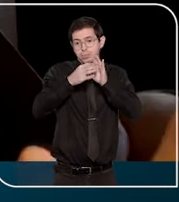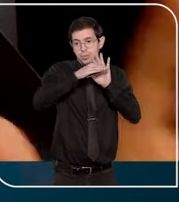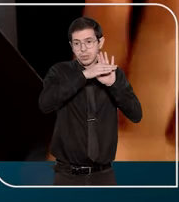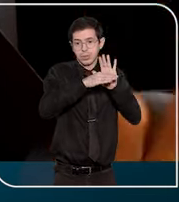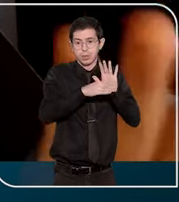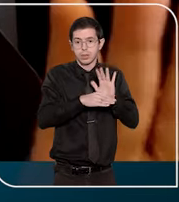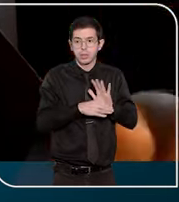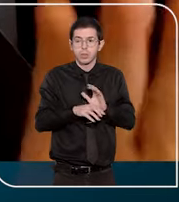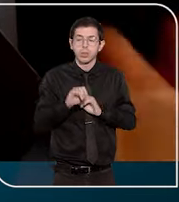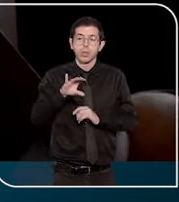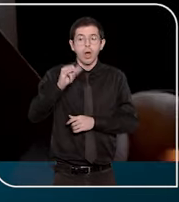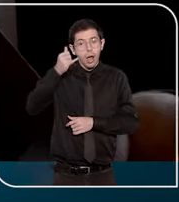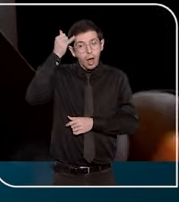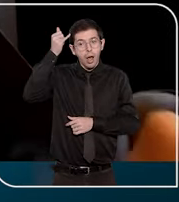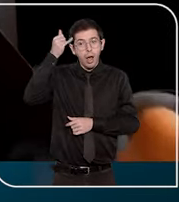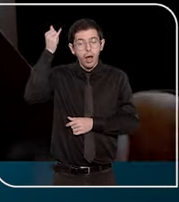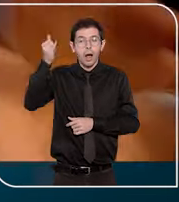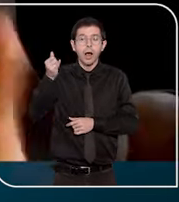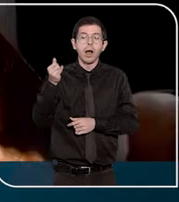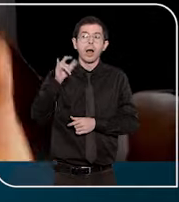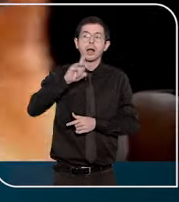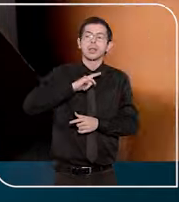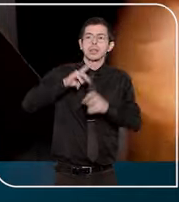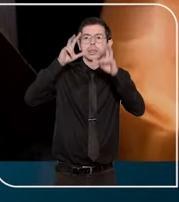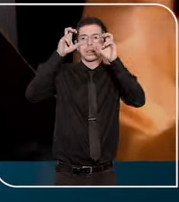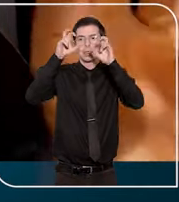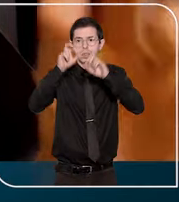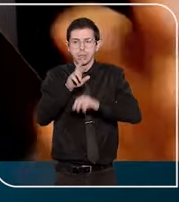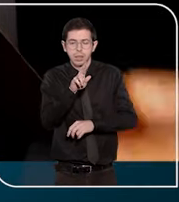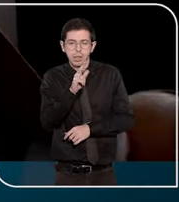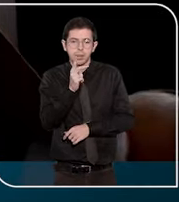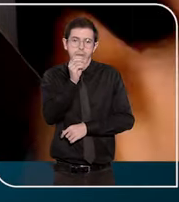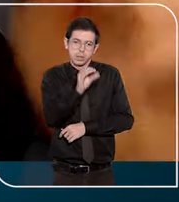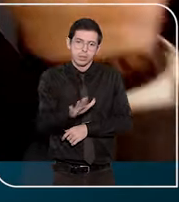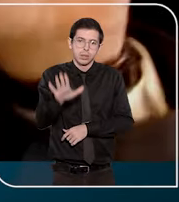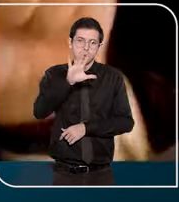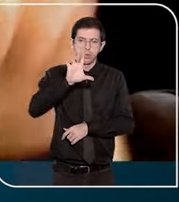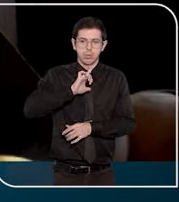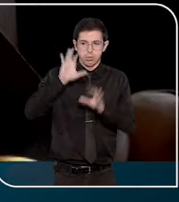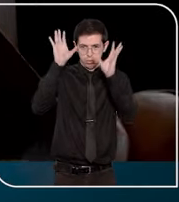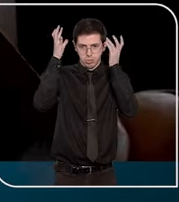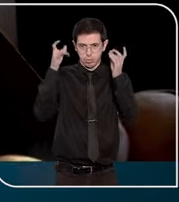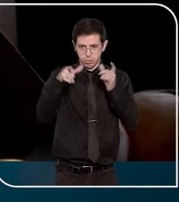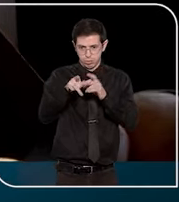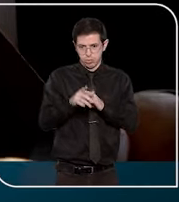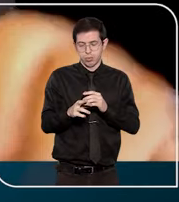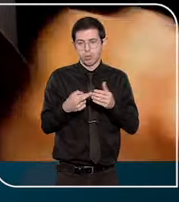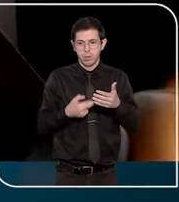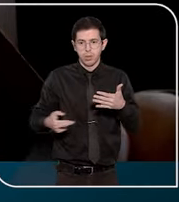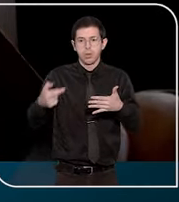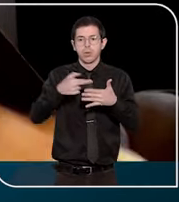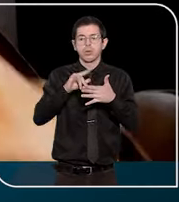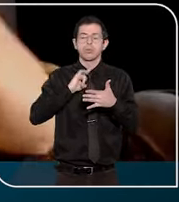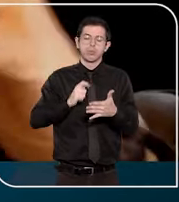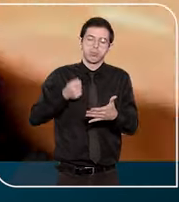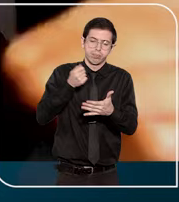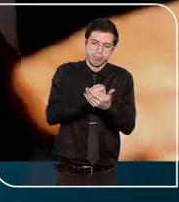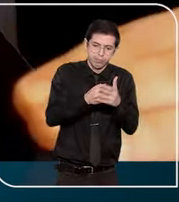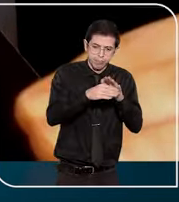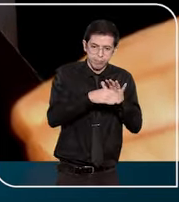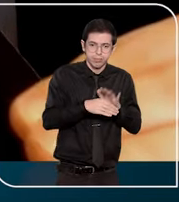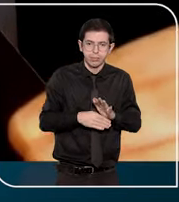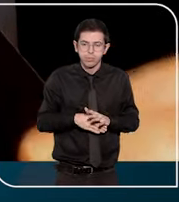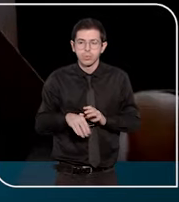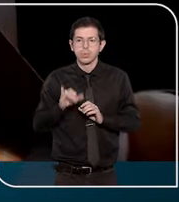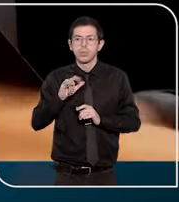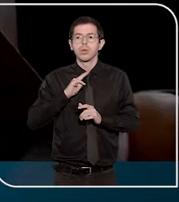apenas na hipótese de não existir um tema da repercussão geral que já resolve aquele recurso, seja aplicando o mérito, seja